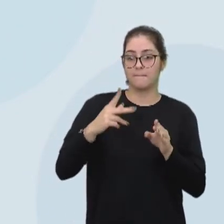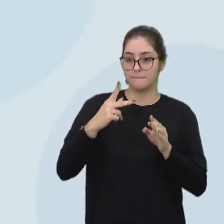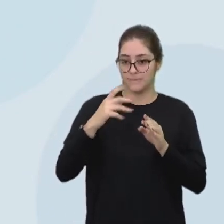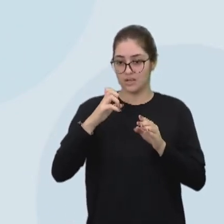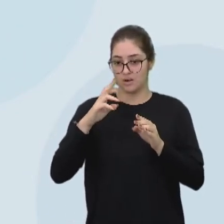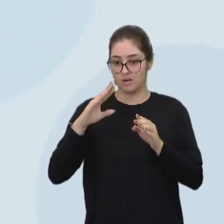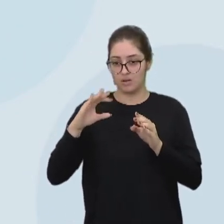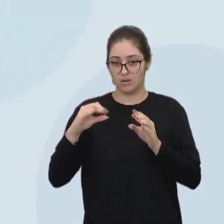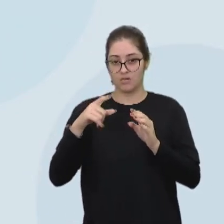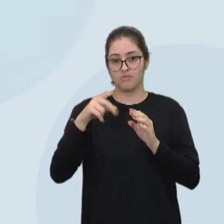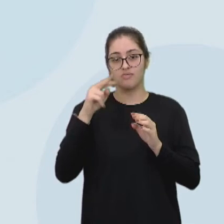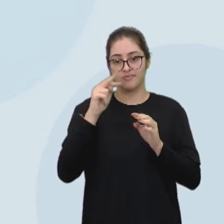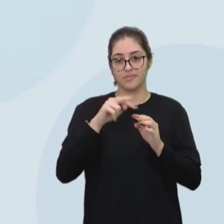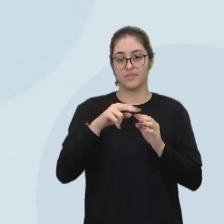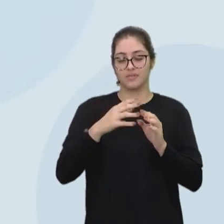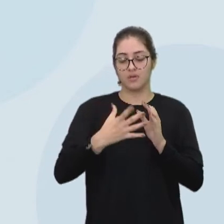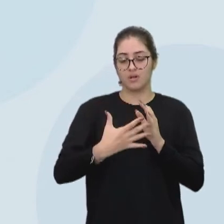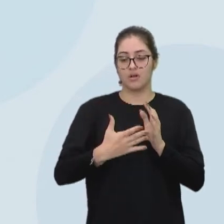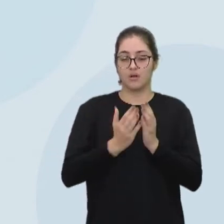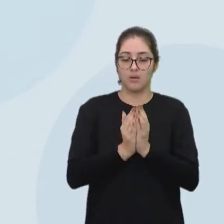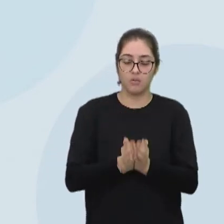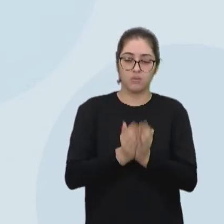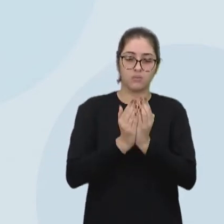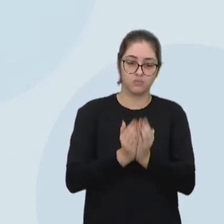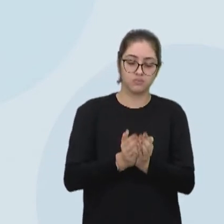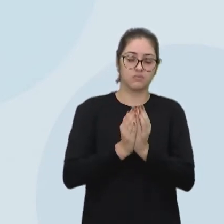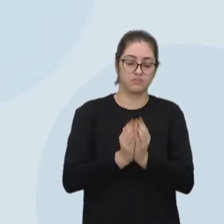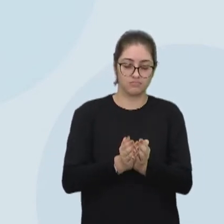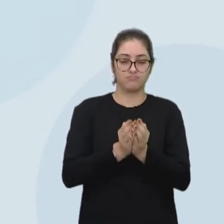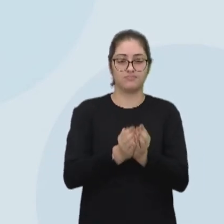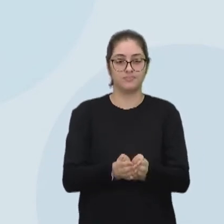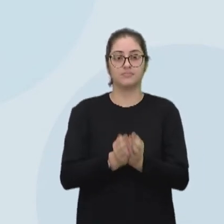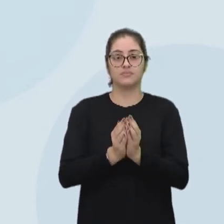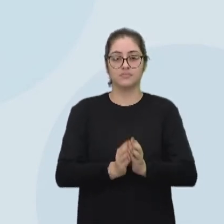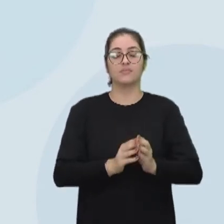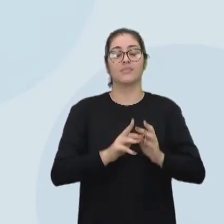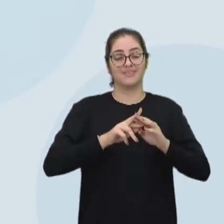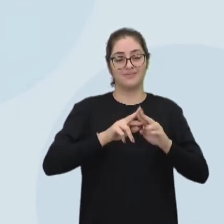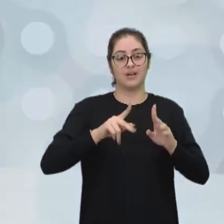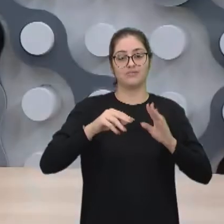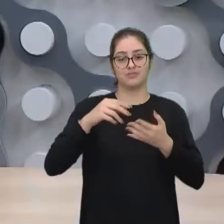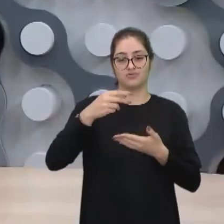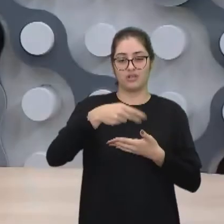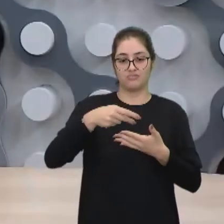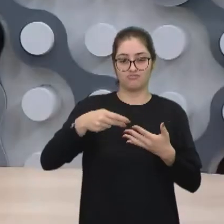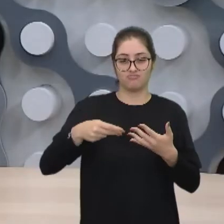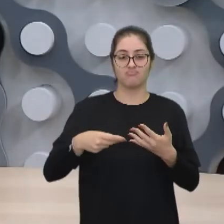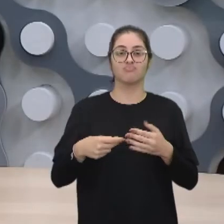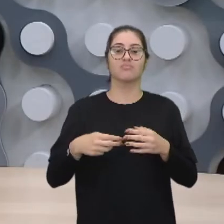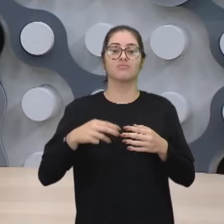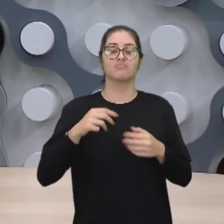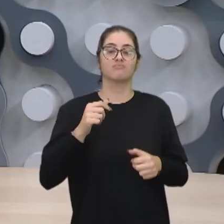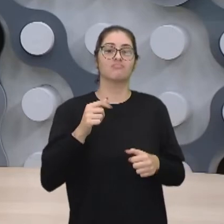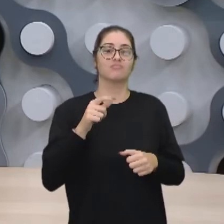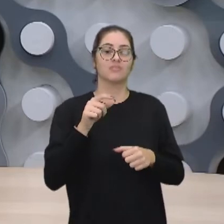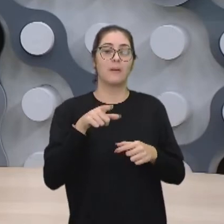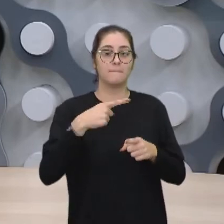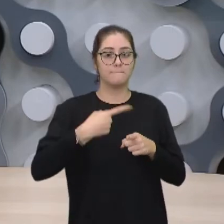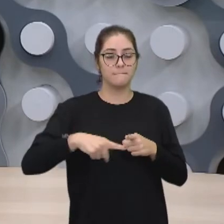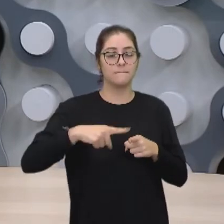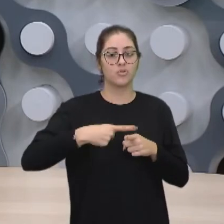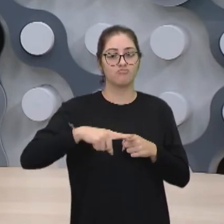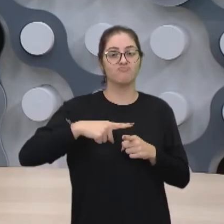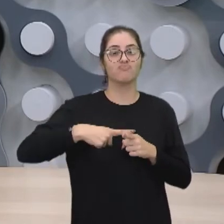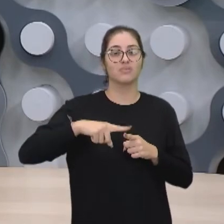petróleo quando está levando de uma região para outra. Então são vários fatos aí que acabam proporcionando problemas